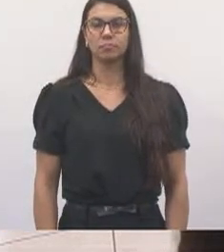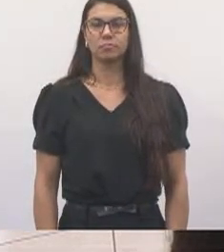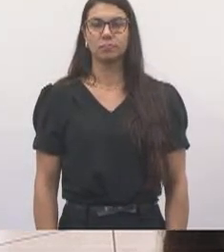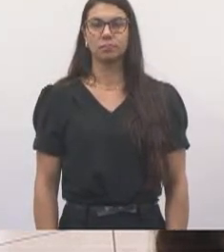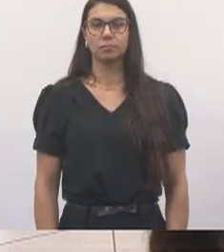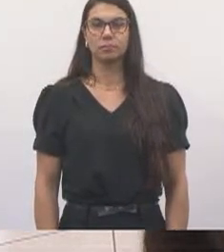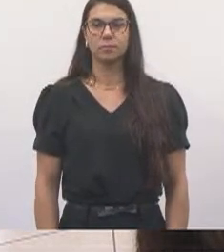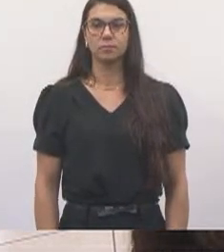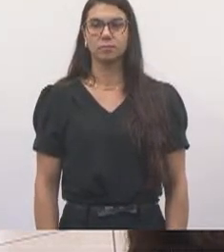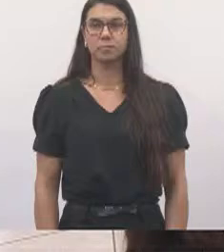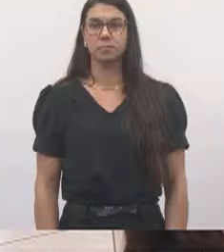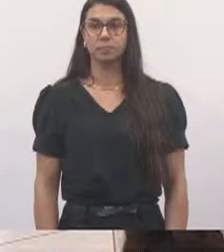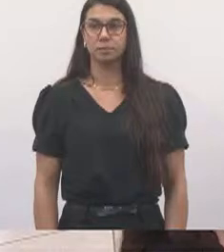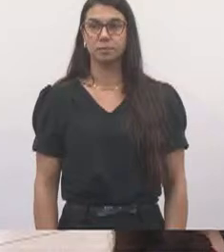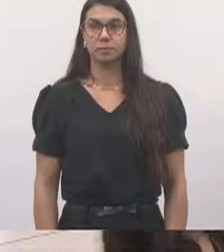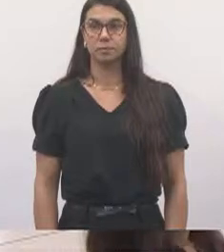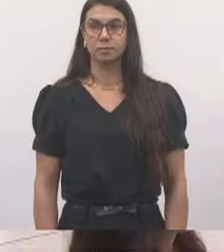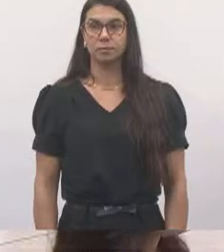favorável